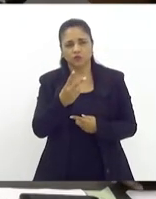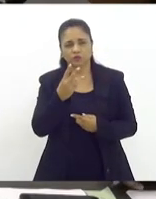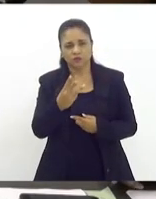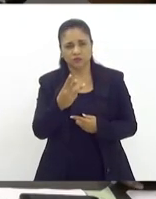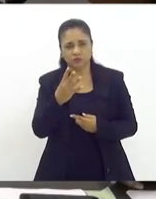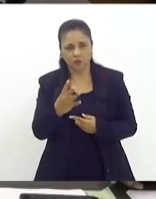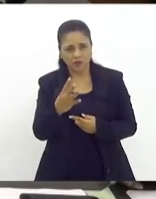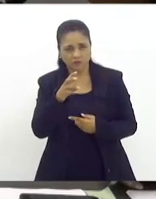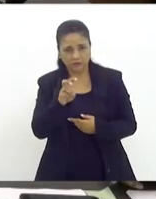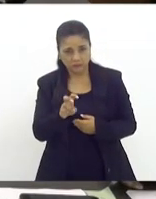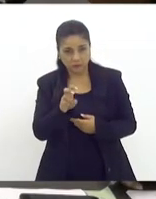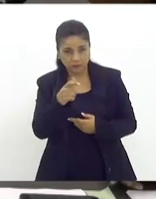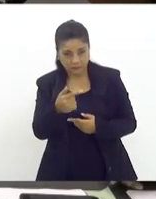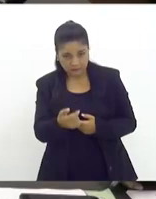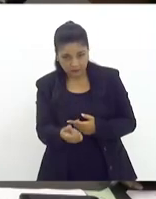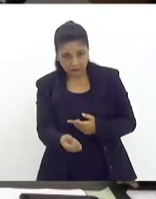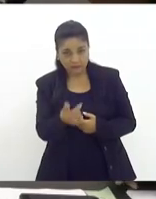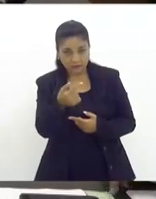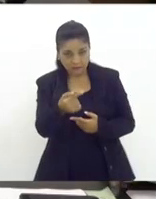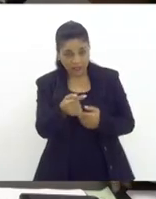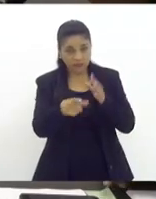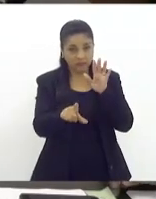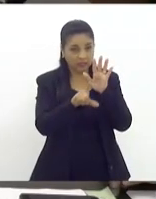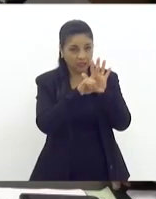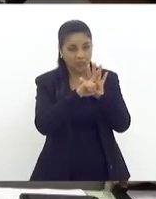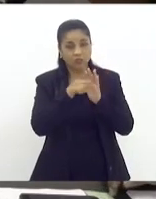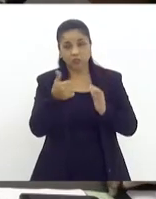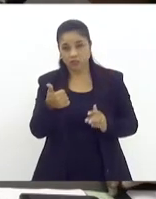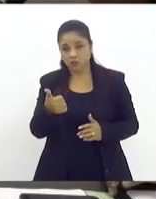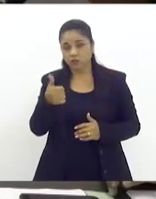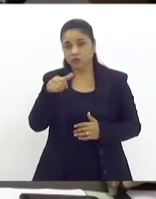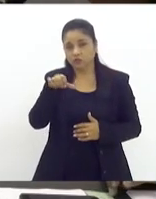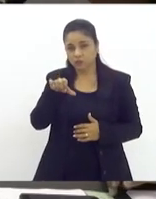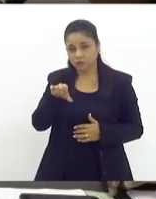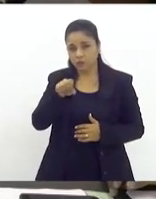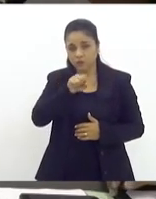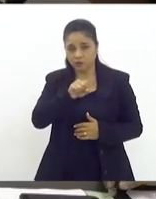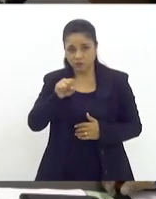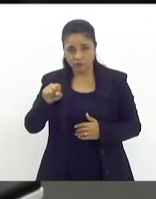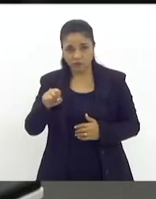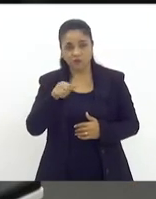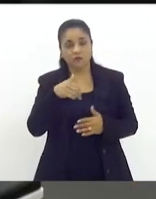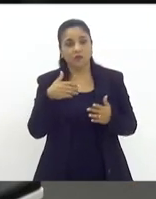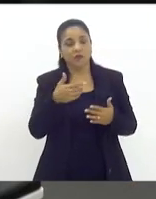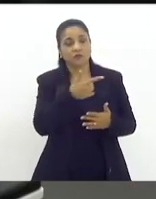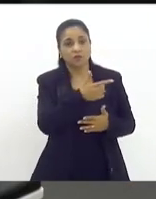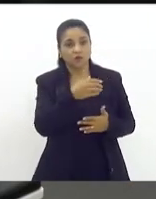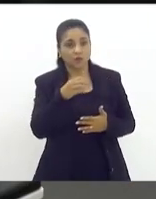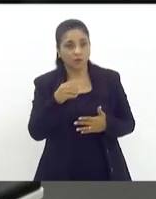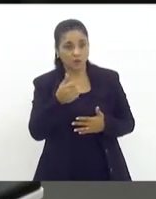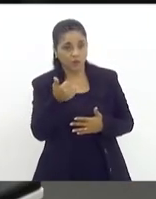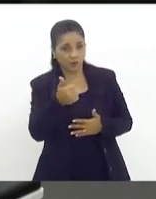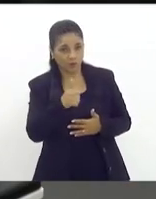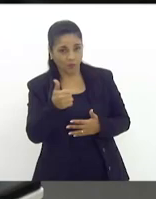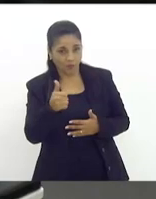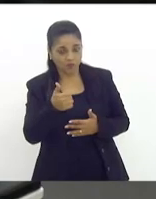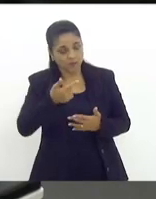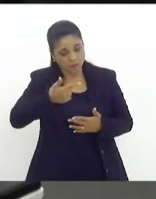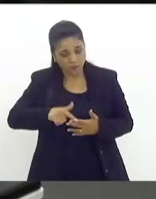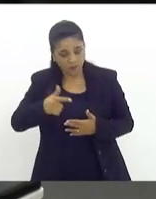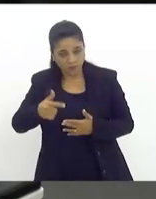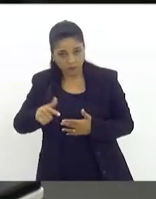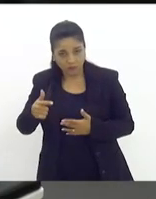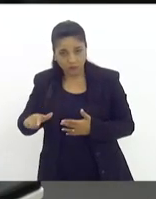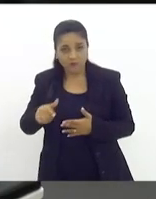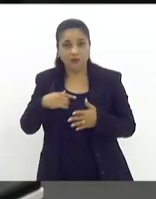7 leis. Lei do ano de 2000, de 88, de 2011, de 93, de 2011. Dentre outras, que